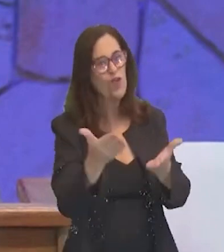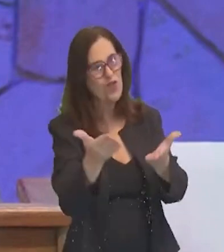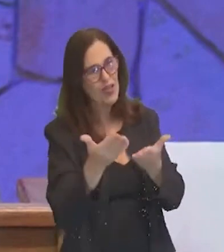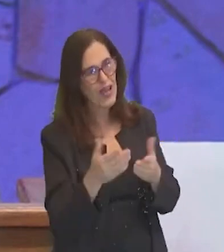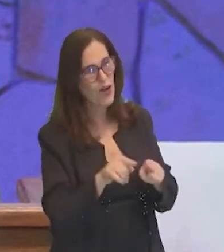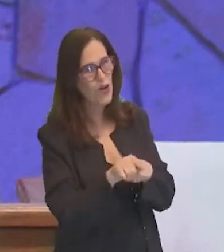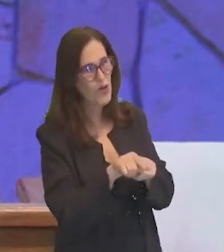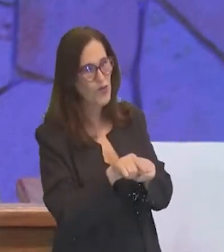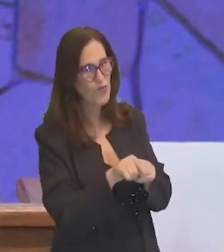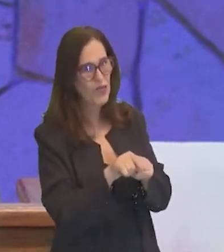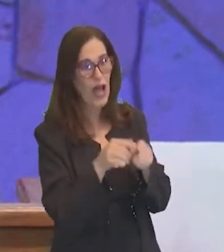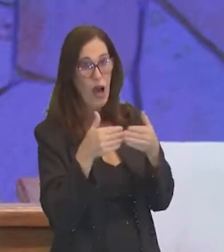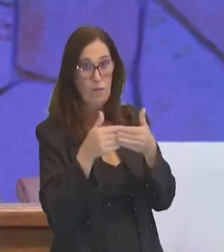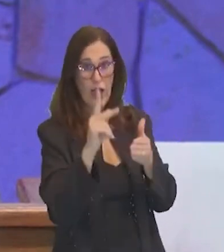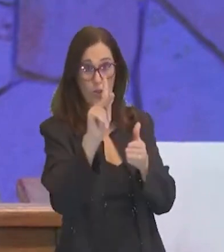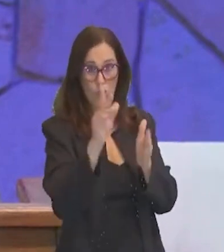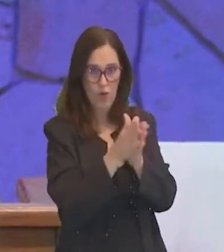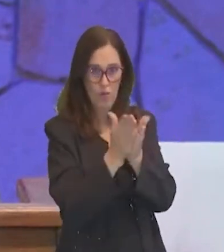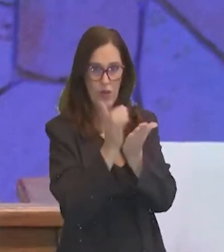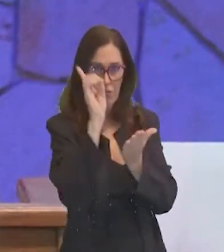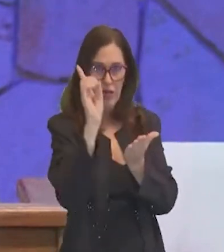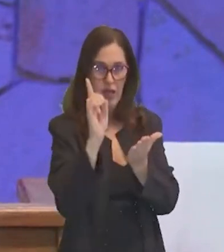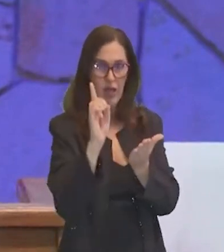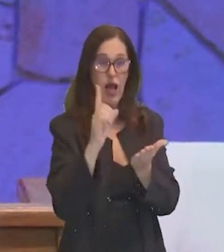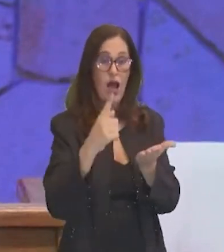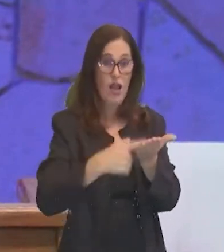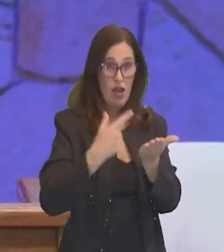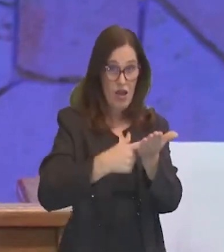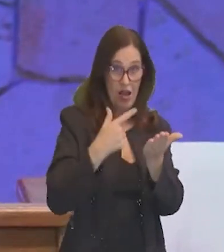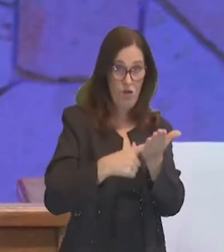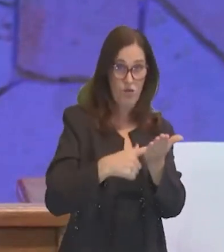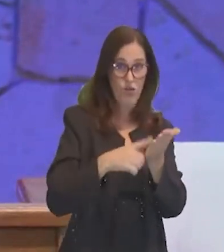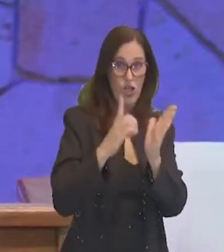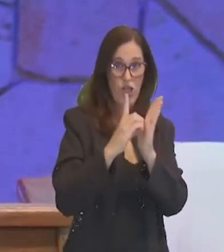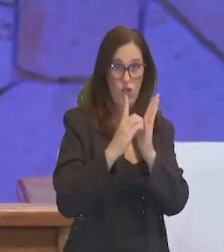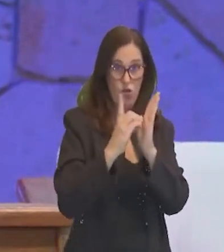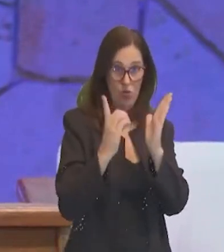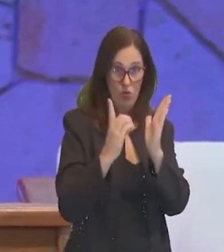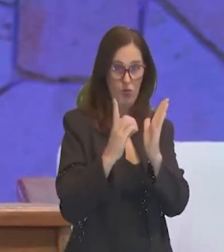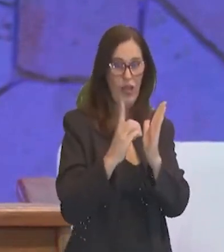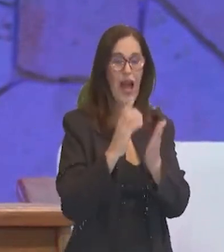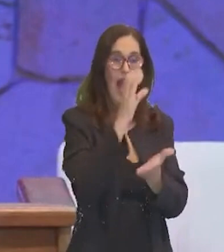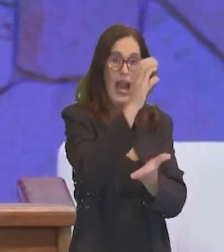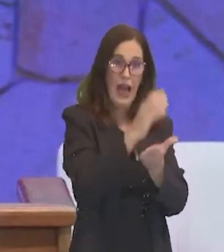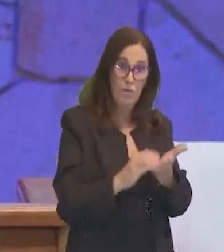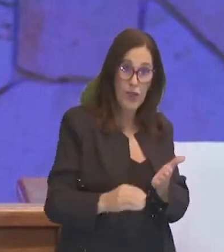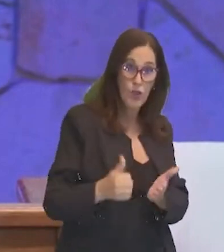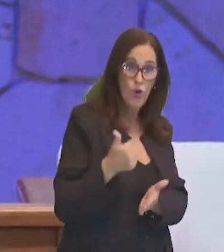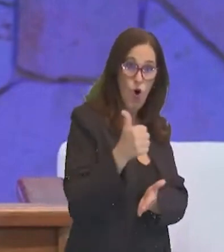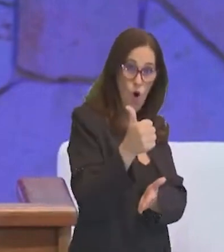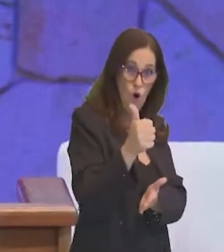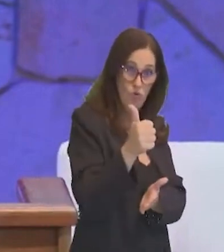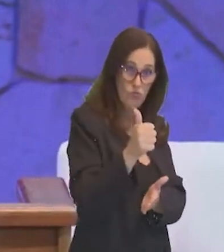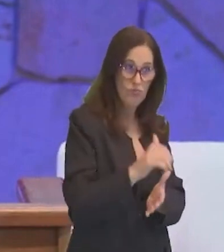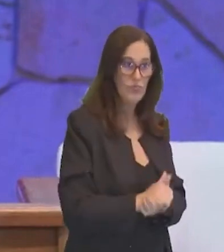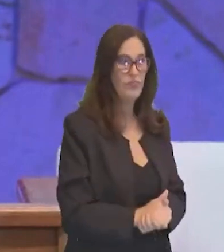irmãos a abrir as suas Bíblias no livro de Deuteronômio, capítulo 11.